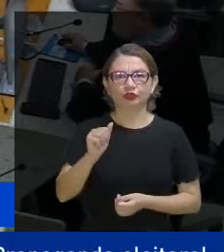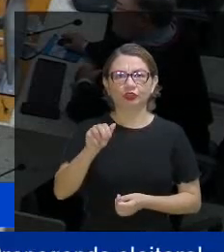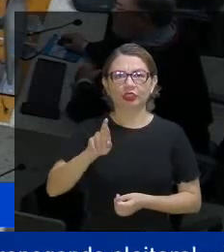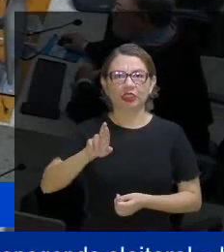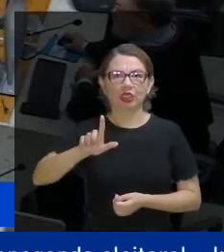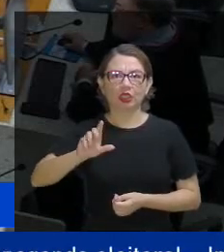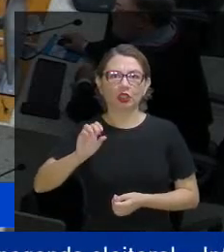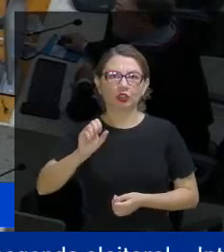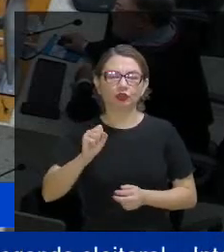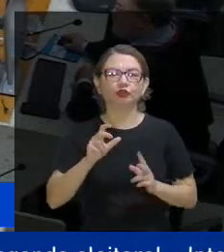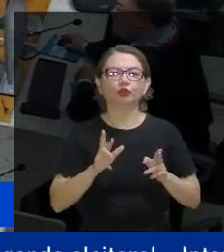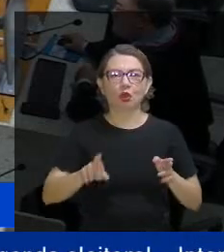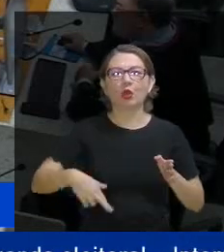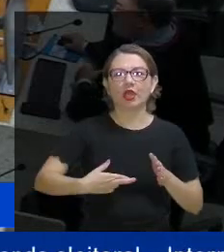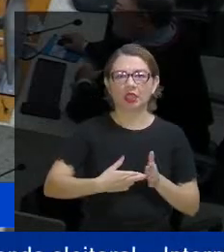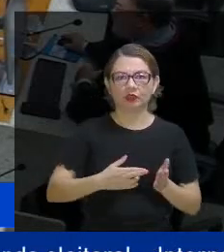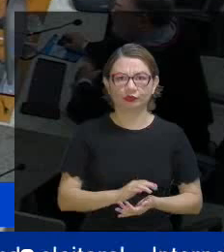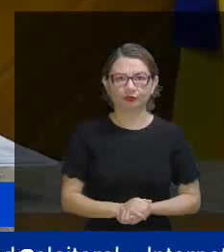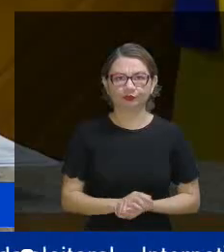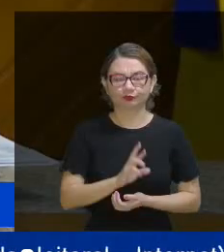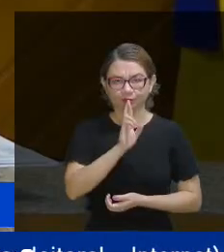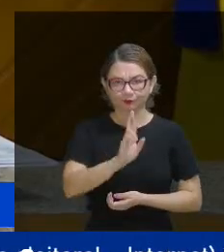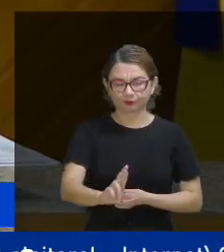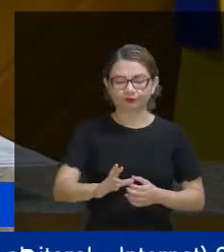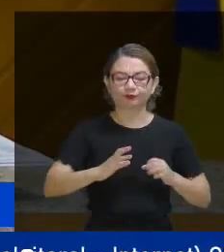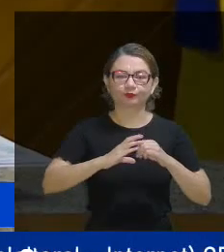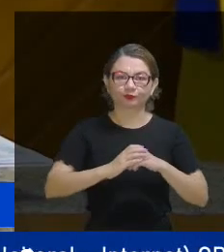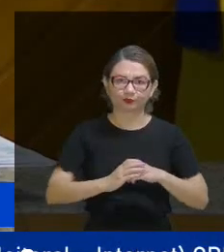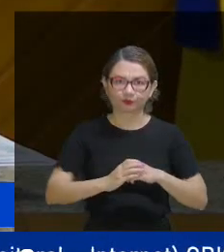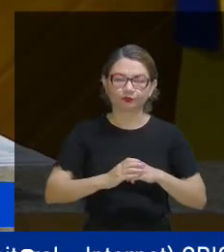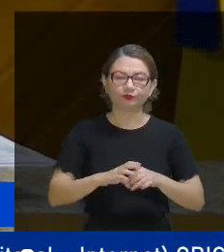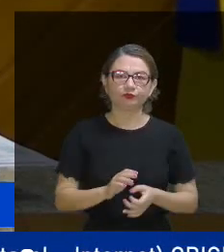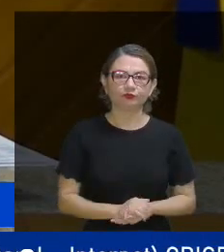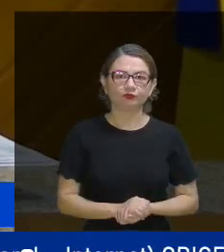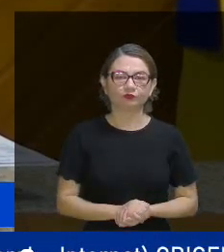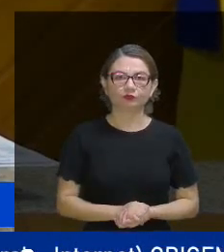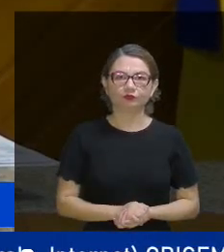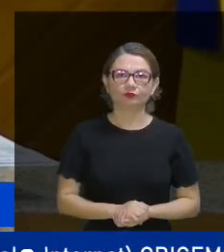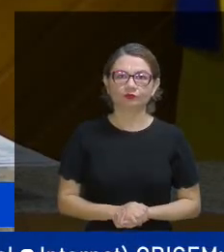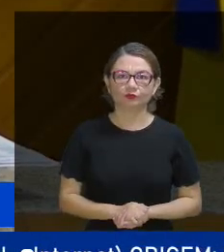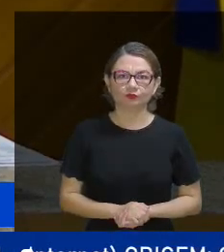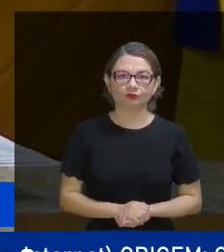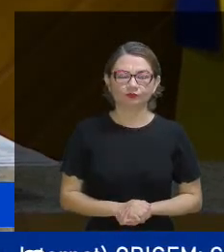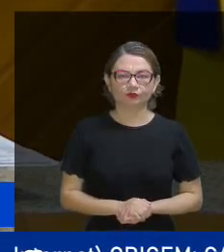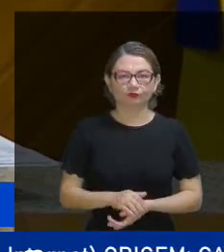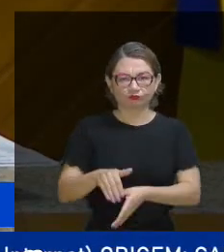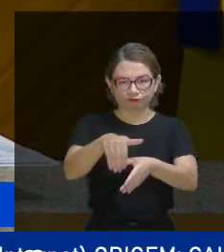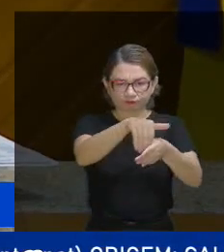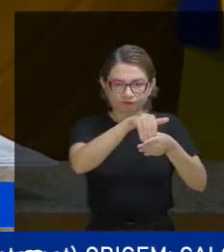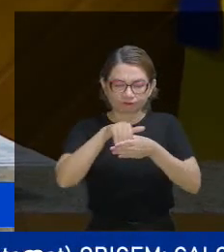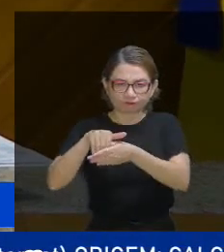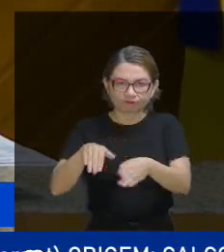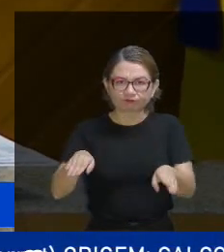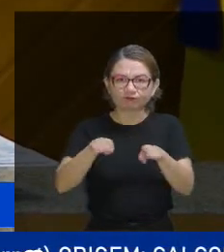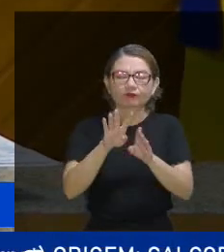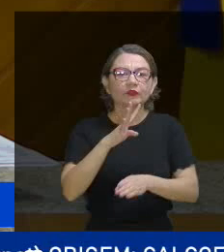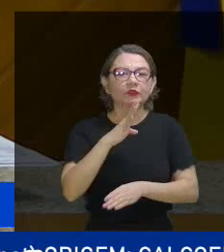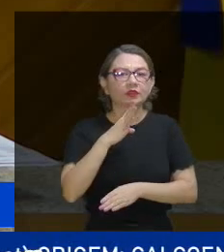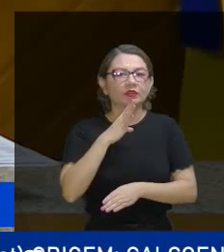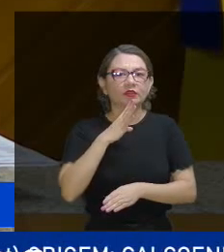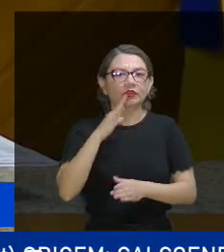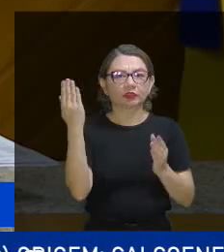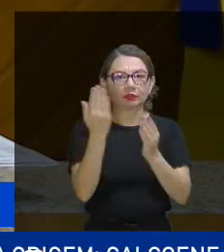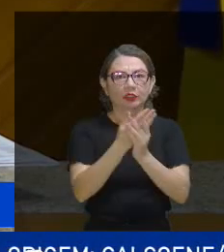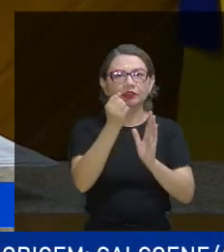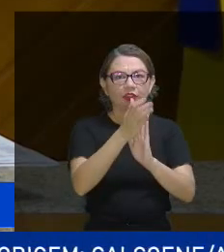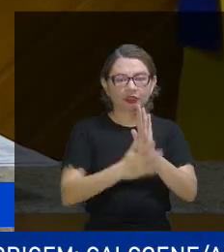Carlos Fernando? Vou acompanhar o relator. Decisão. O Tribunal Regional Eleitoral do Amapá, por unanimidade, conheceu o